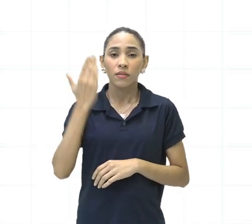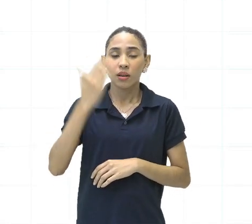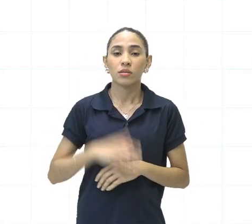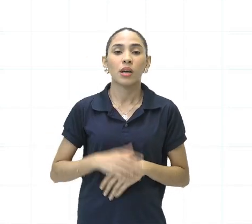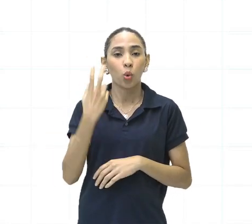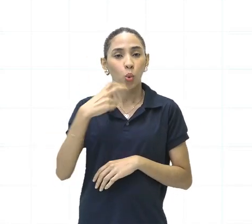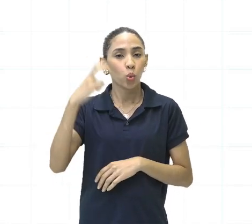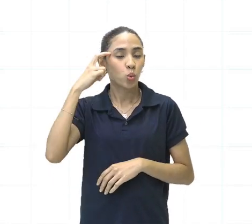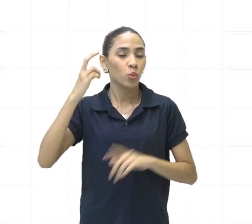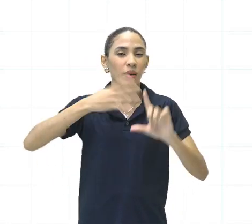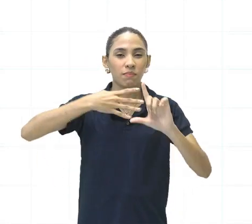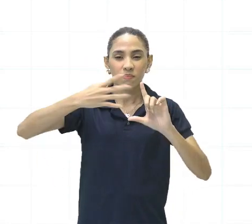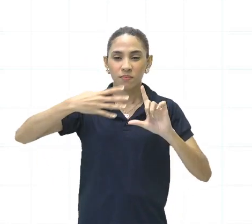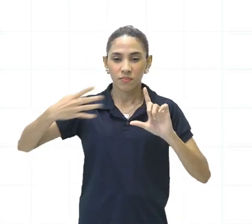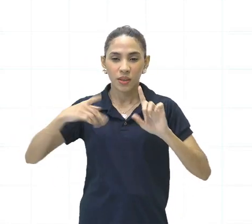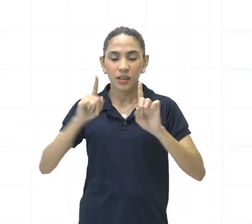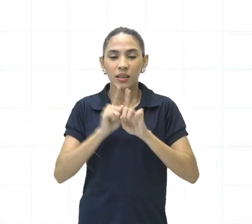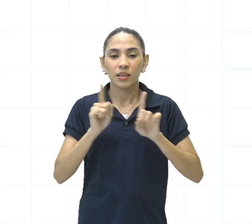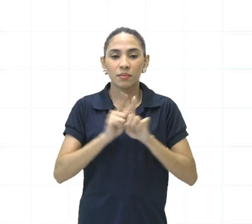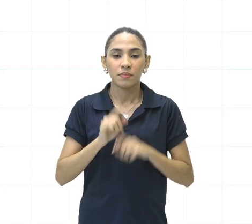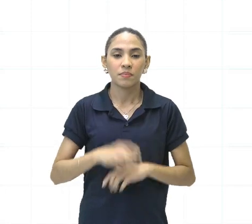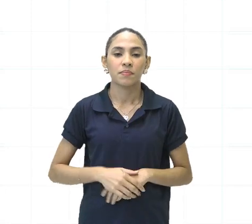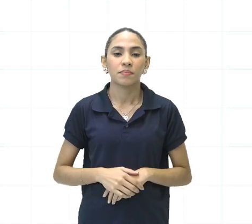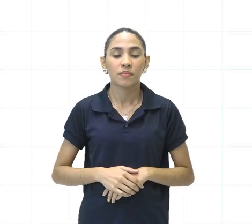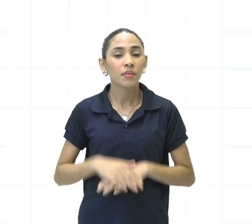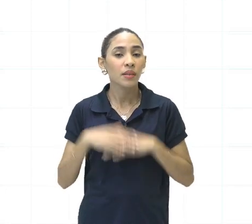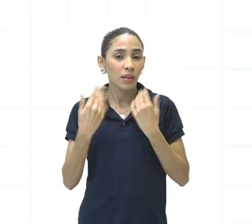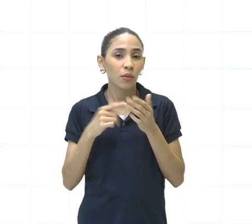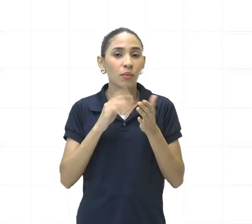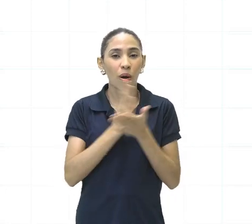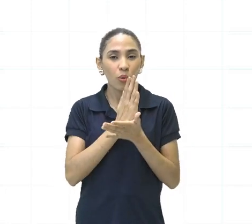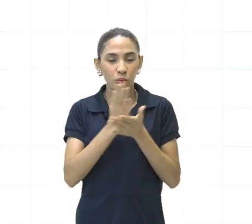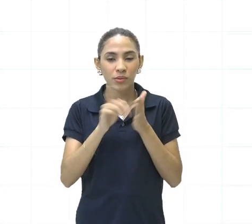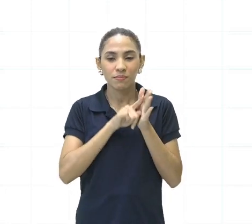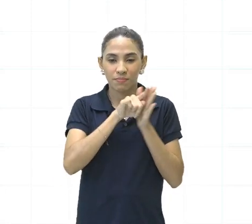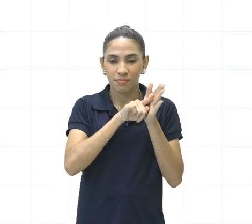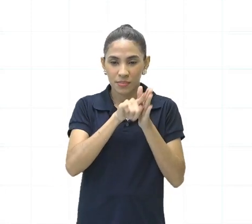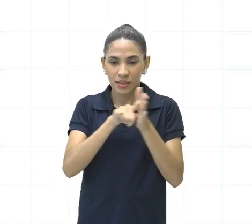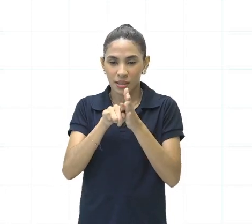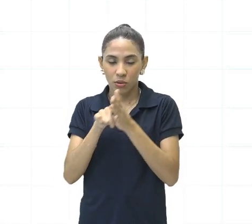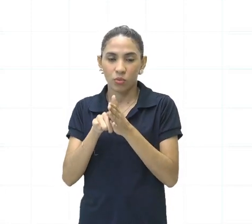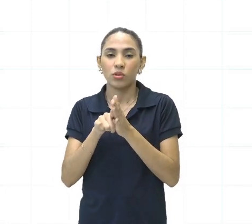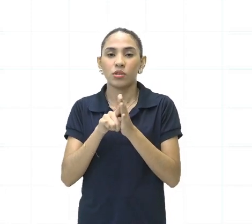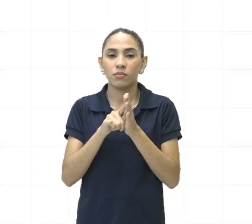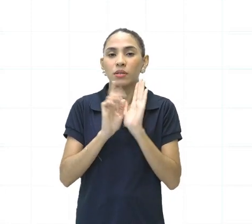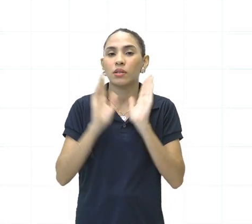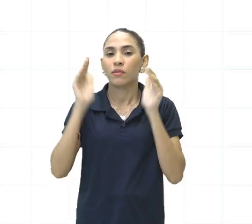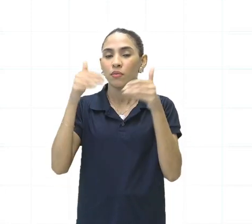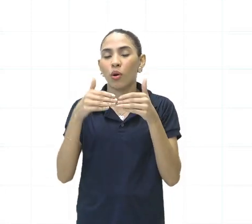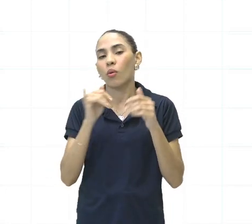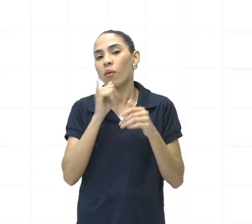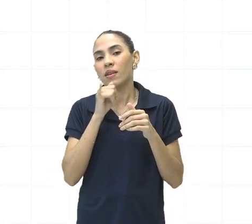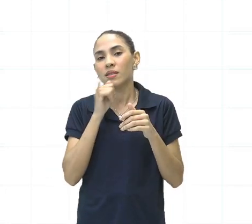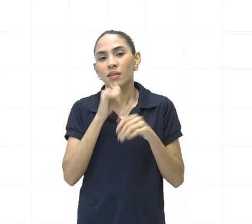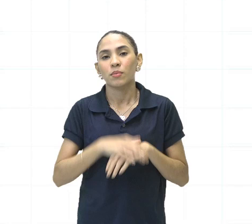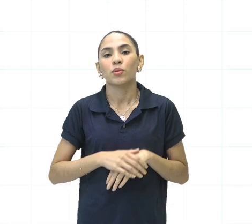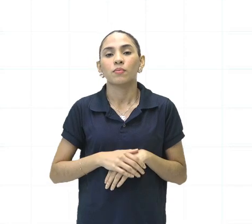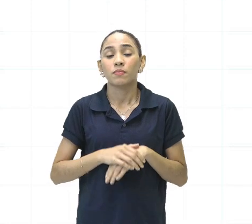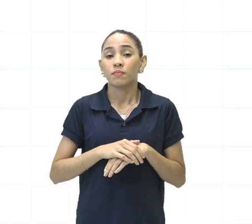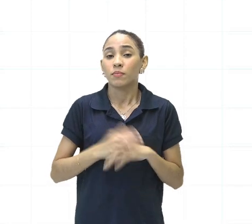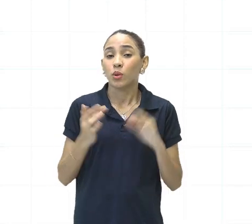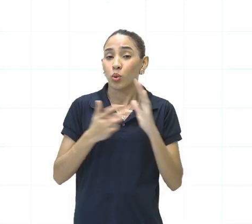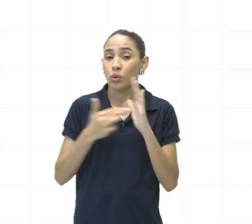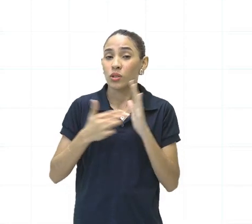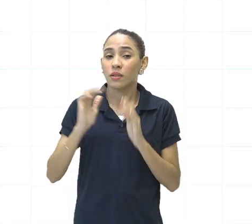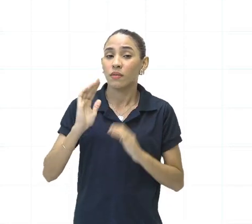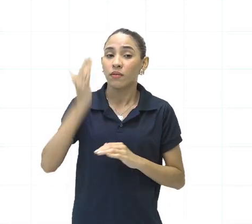e erotização, né? Observam aí, então, alguns pesquisadores que trabalham com essa questão das fake